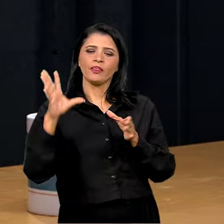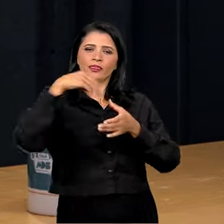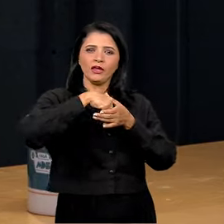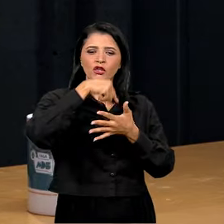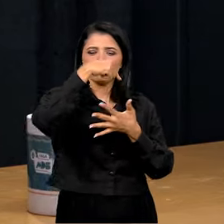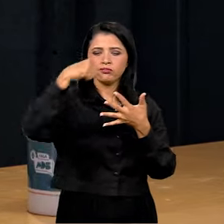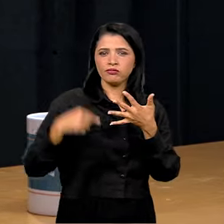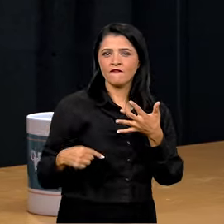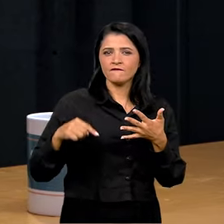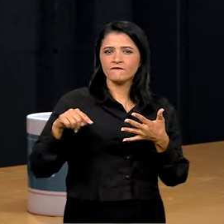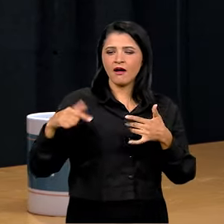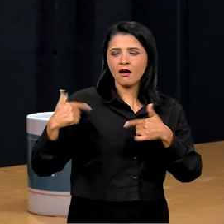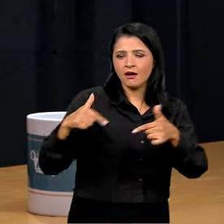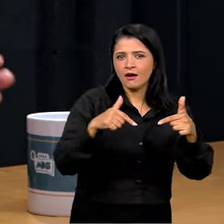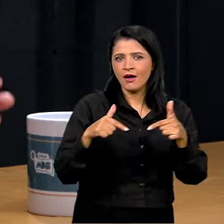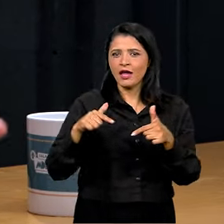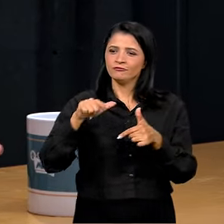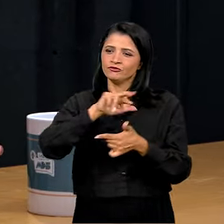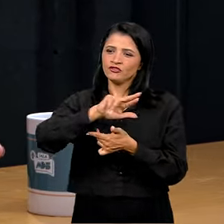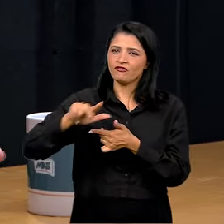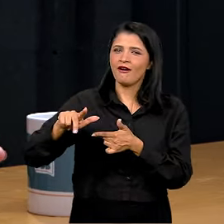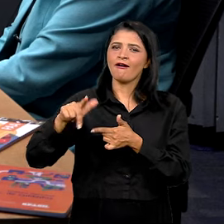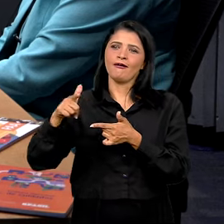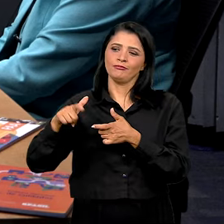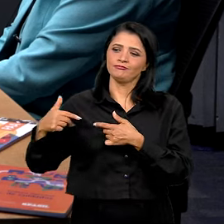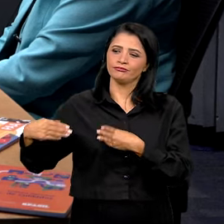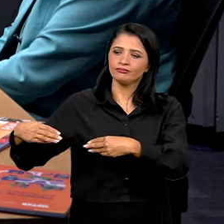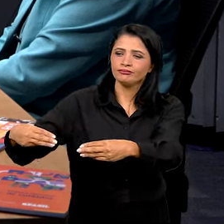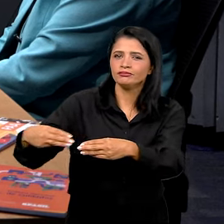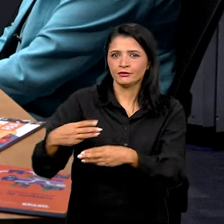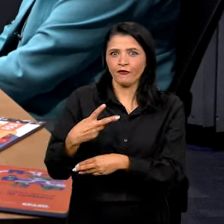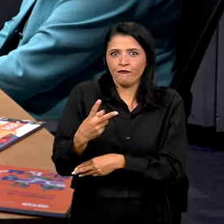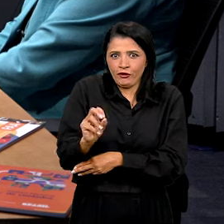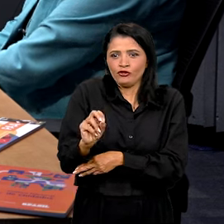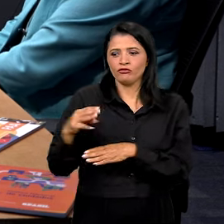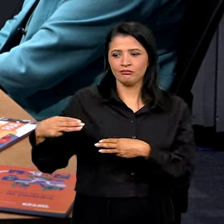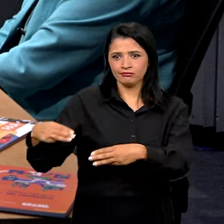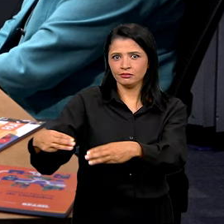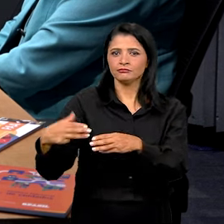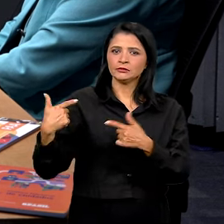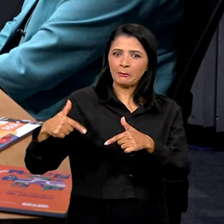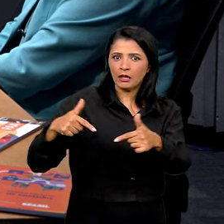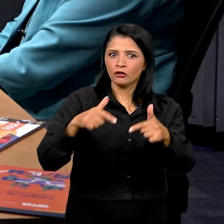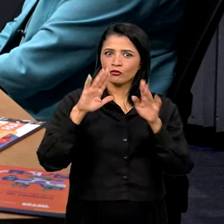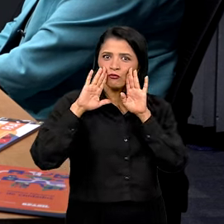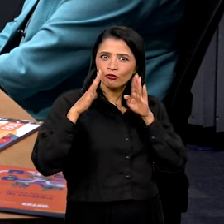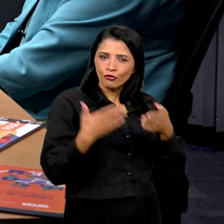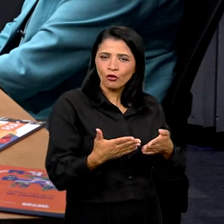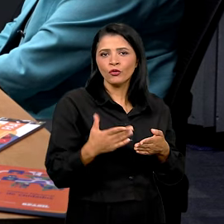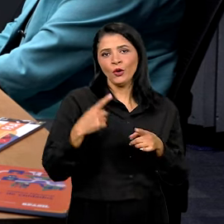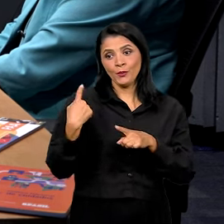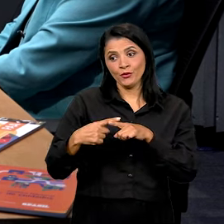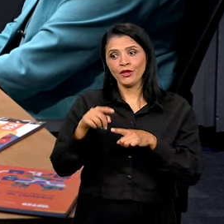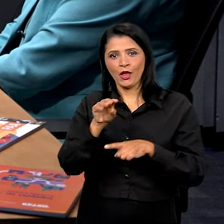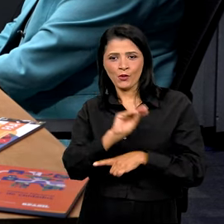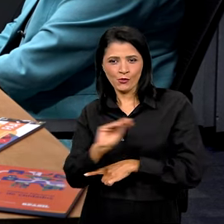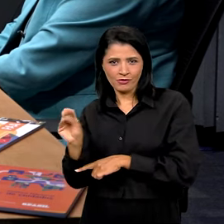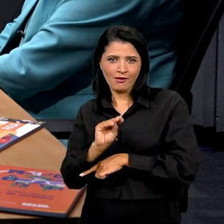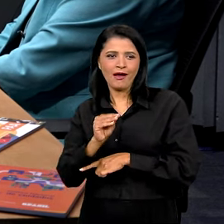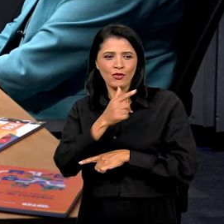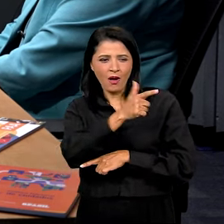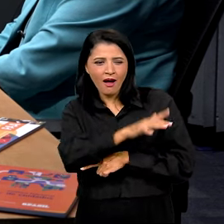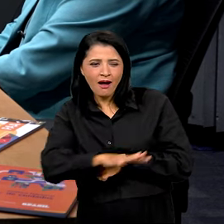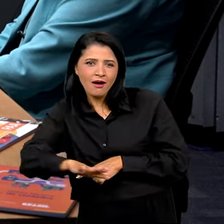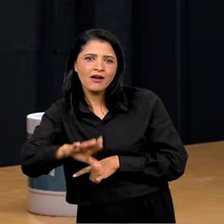ações entre diversos Ministérios aí nós falamos em 20 pastas né do governo federal isso porque o cuidado envolve outras áreas a senhora também já